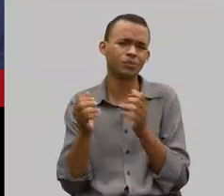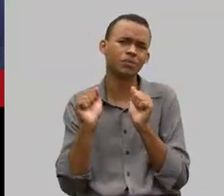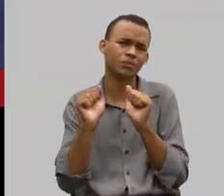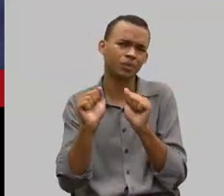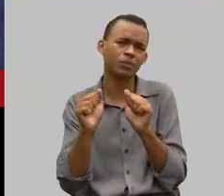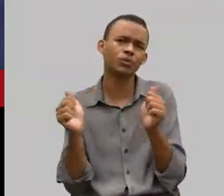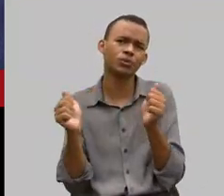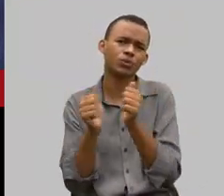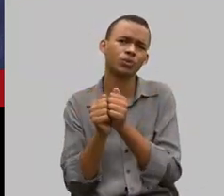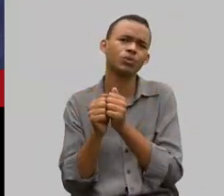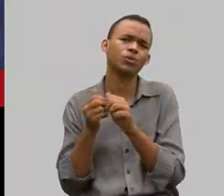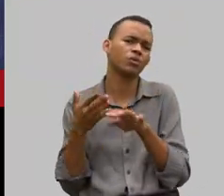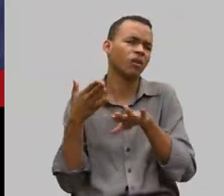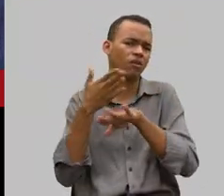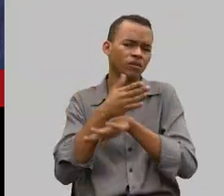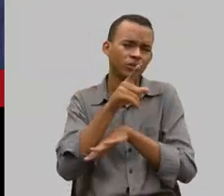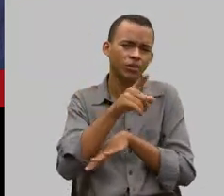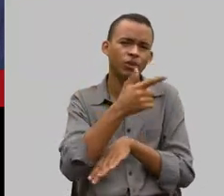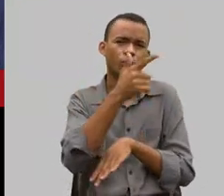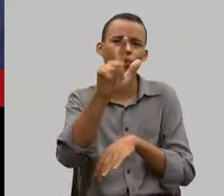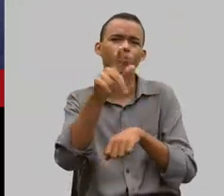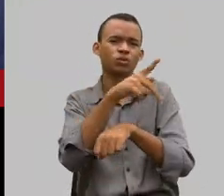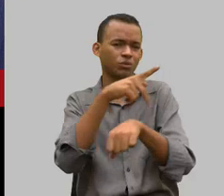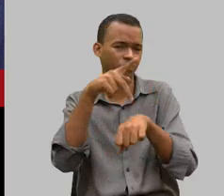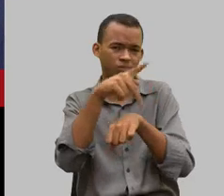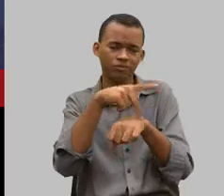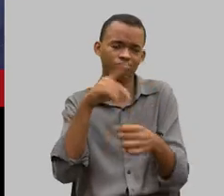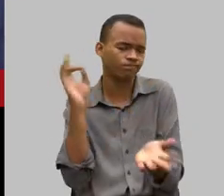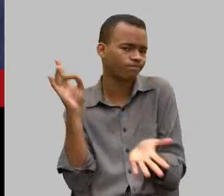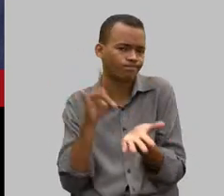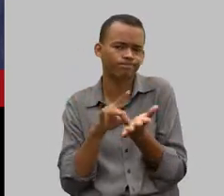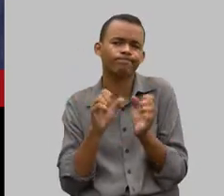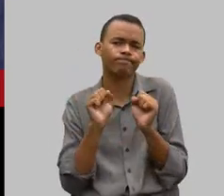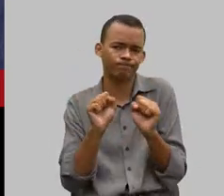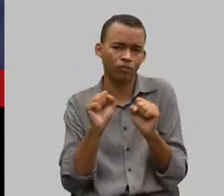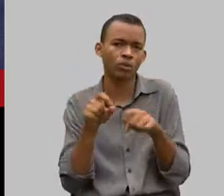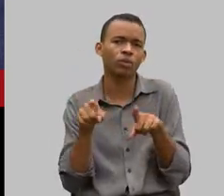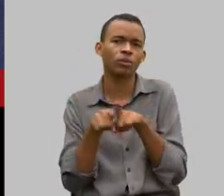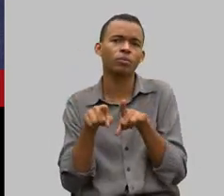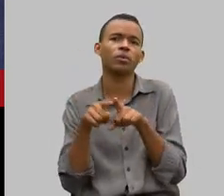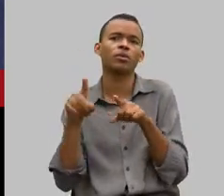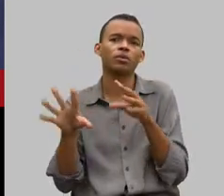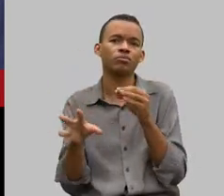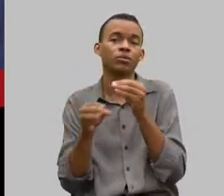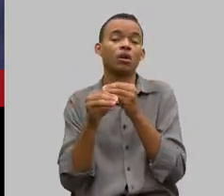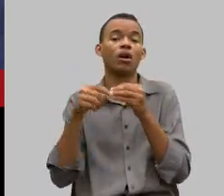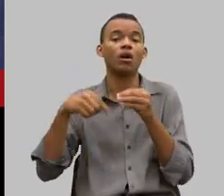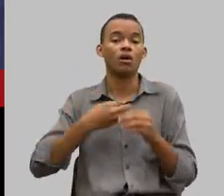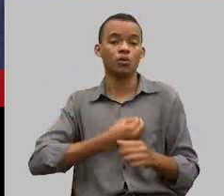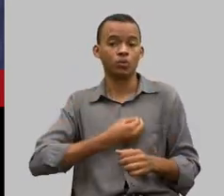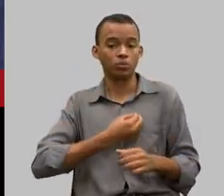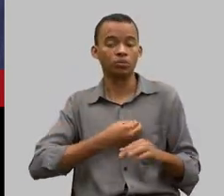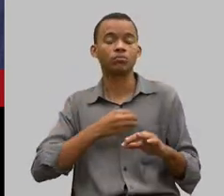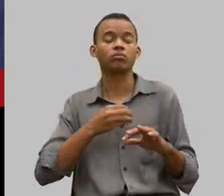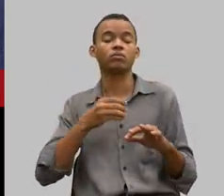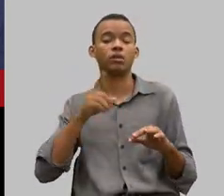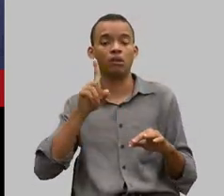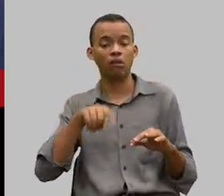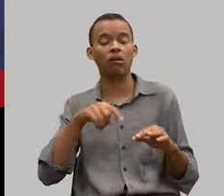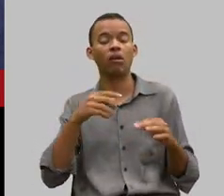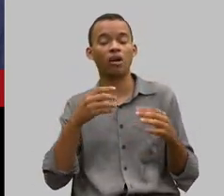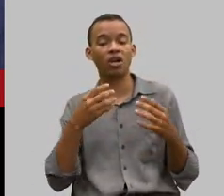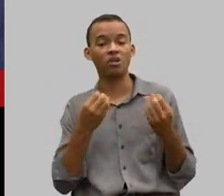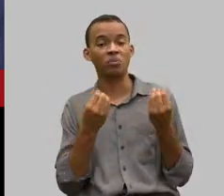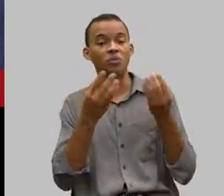conosco nessas missões eh oficiais e agrega muito a presença do Parlamento da credibilidade né nos